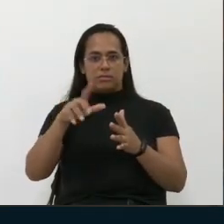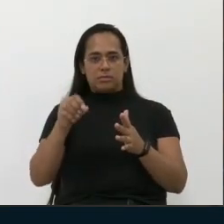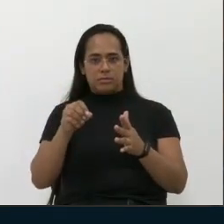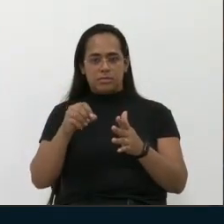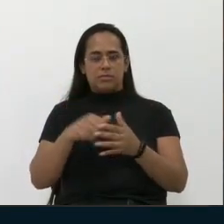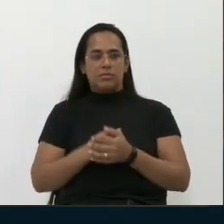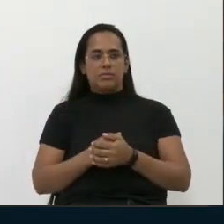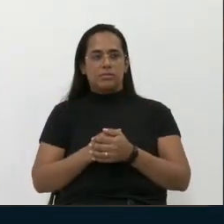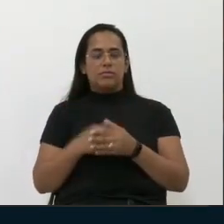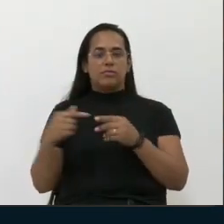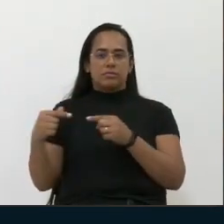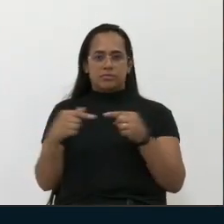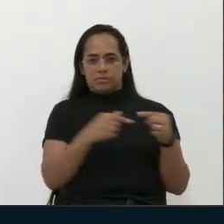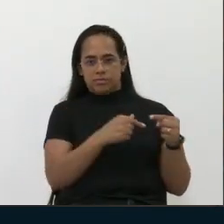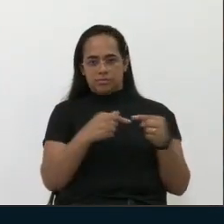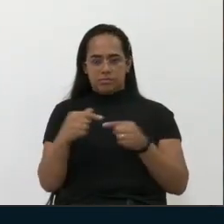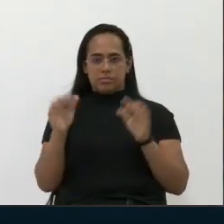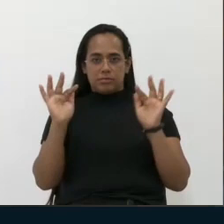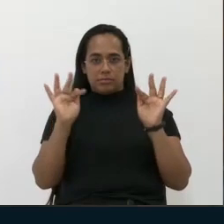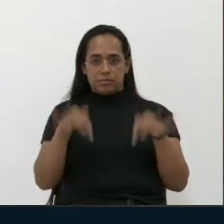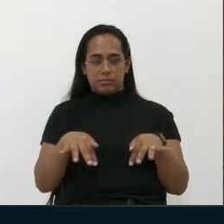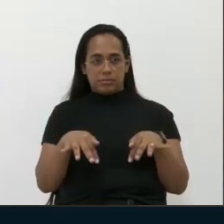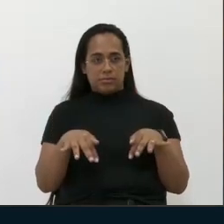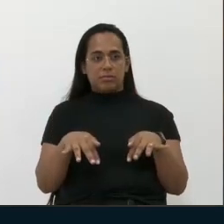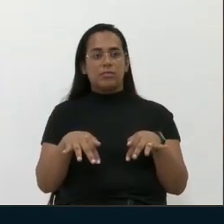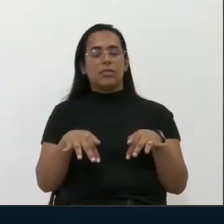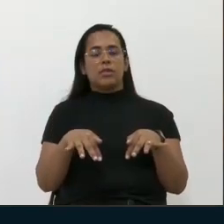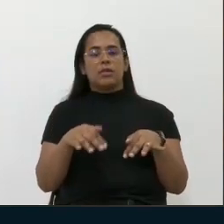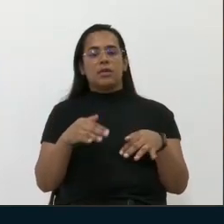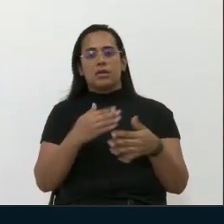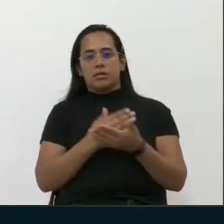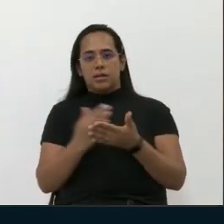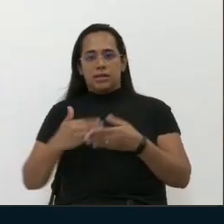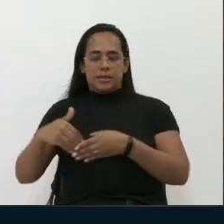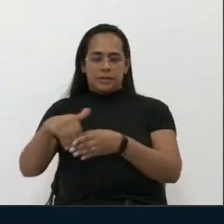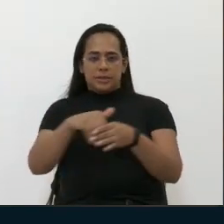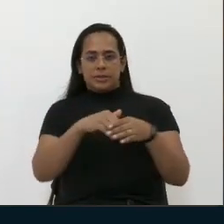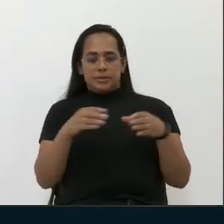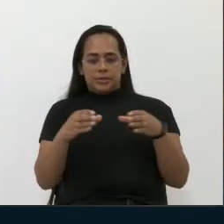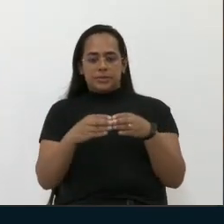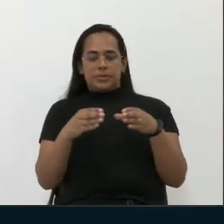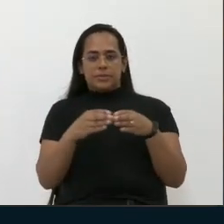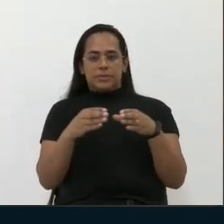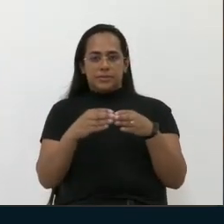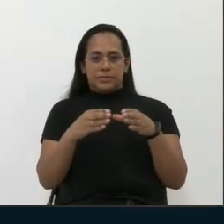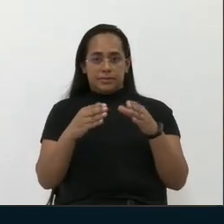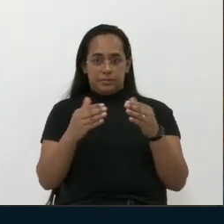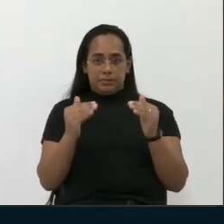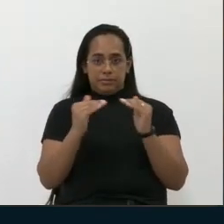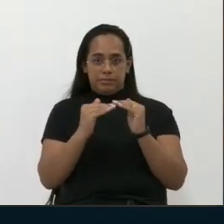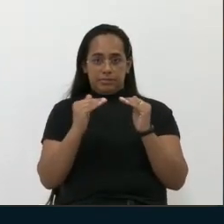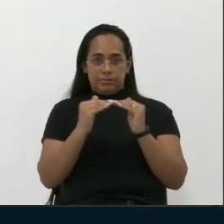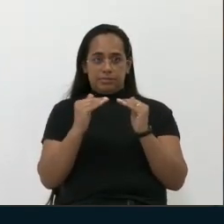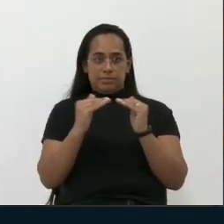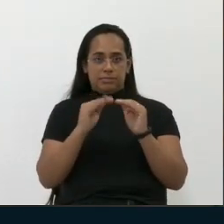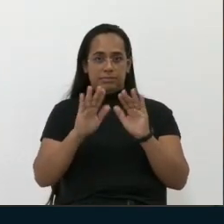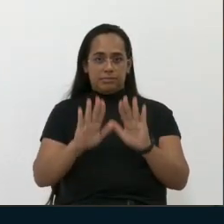Encerrada a discussão, em votação. Os vereadores favoráveis permaneçam como estão e os contrários se